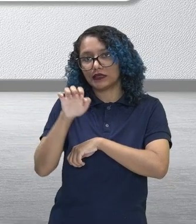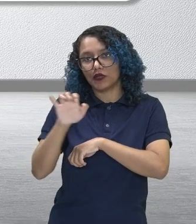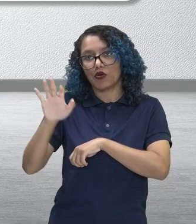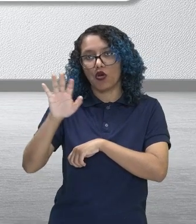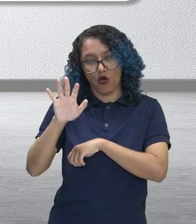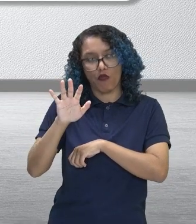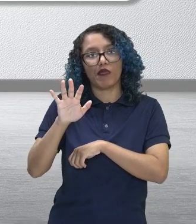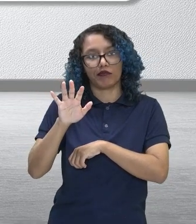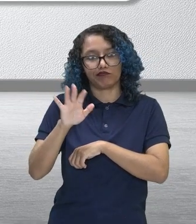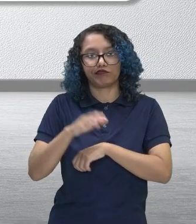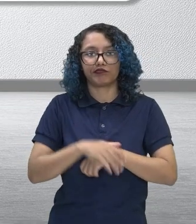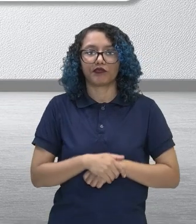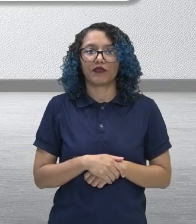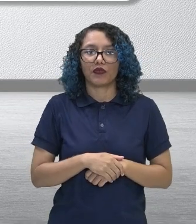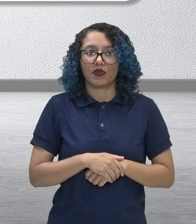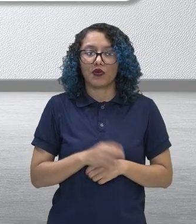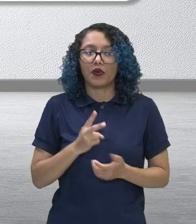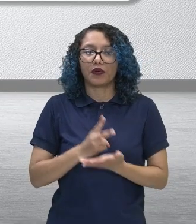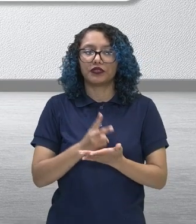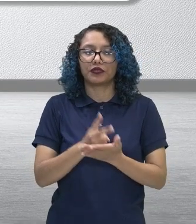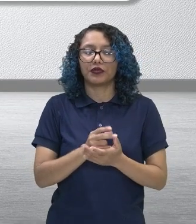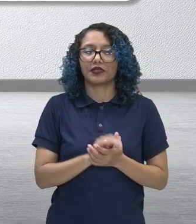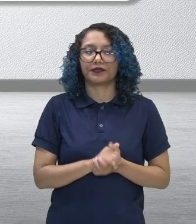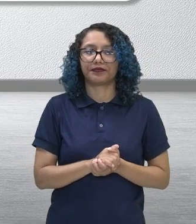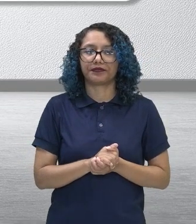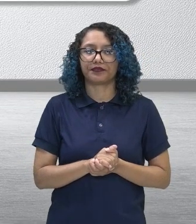matéria-prima, certo? Vamos para o outro ponto.